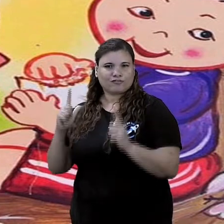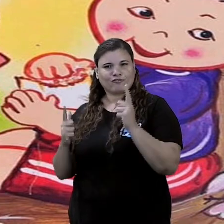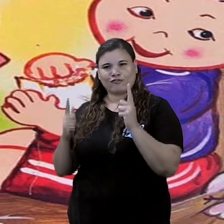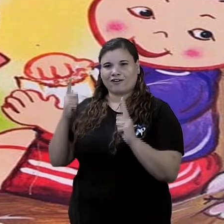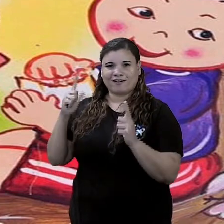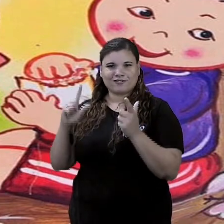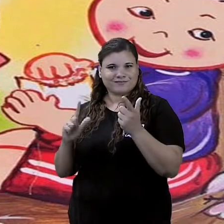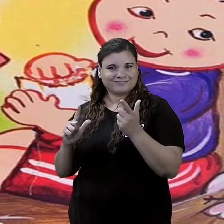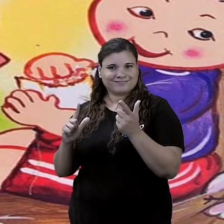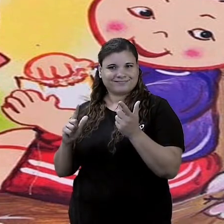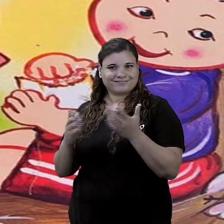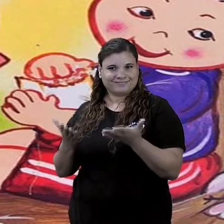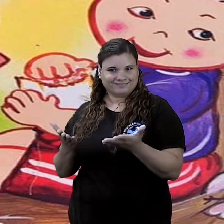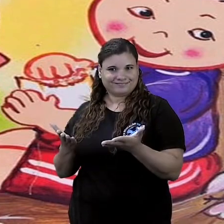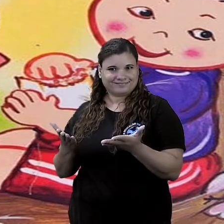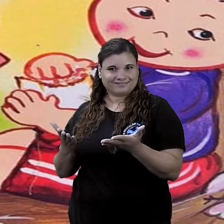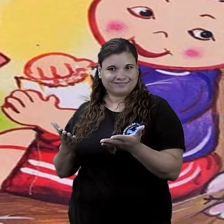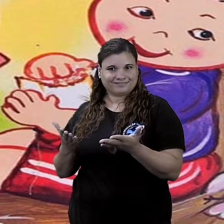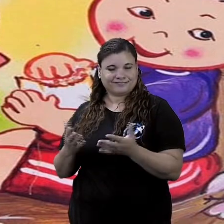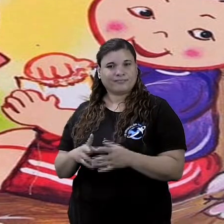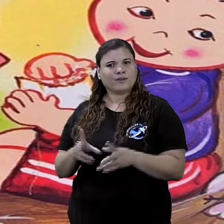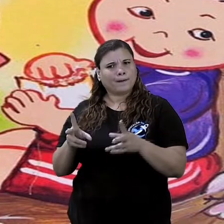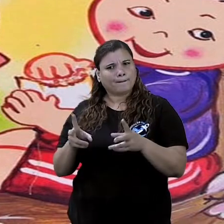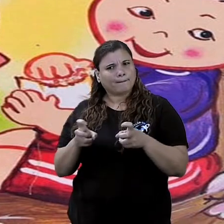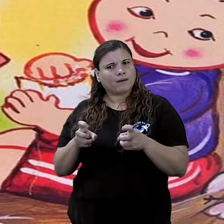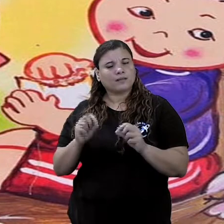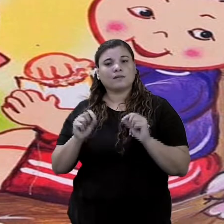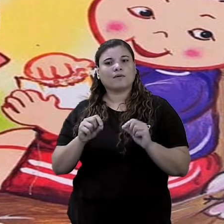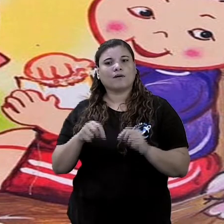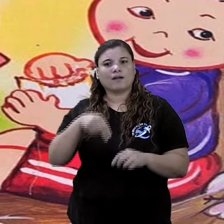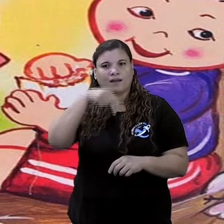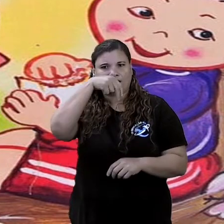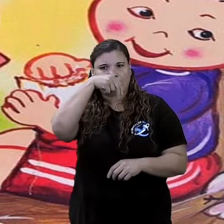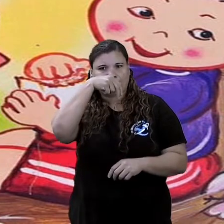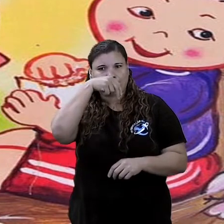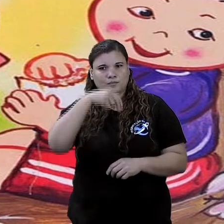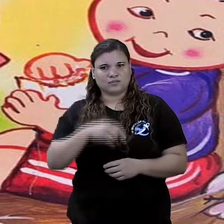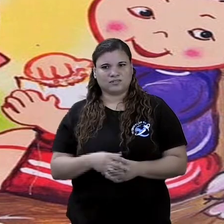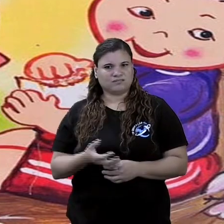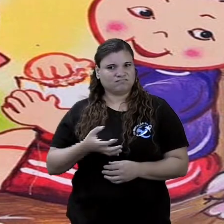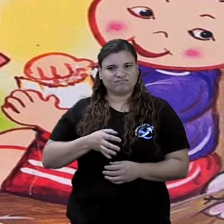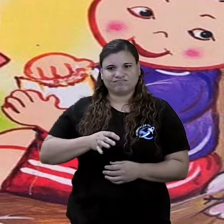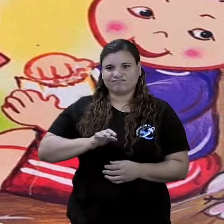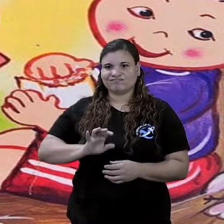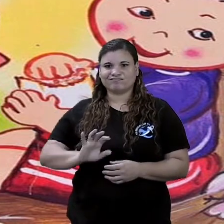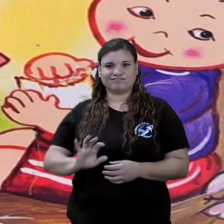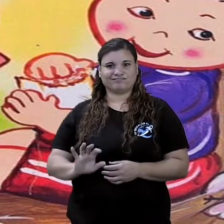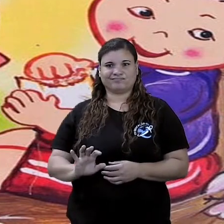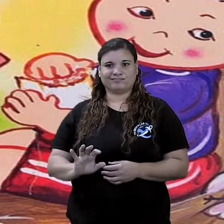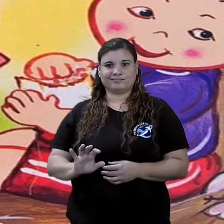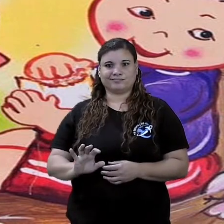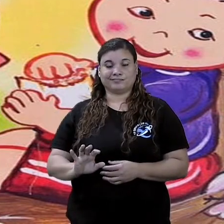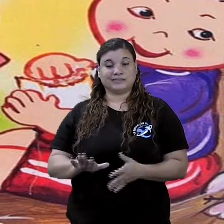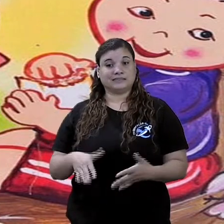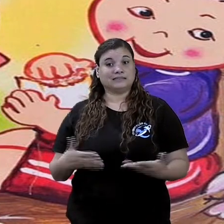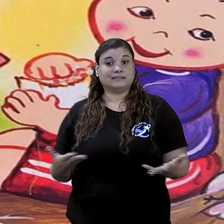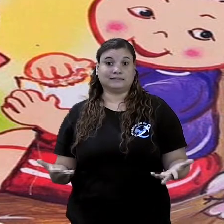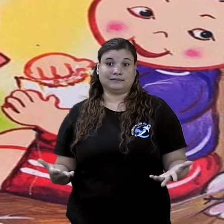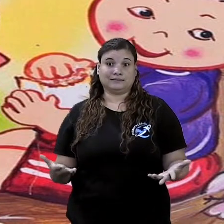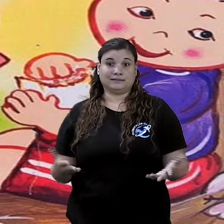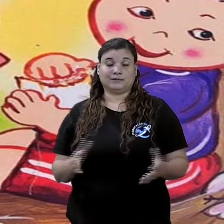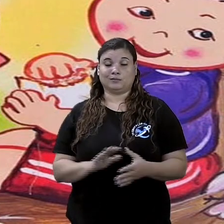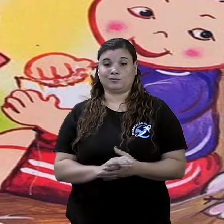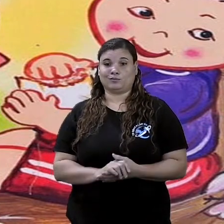ficava desconfortável com os apelidos? Então, a partir do momento que você dá um apelido para um amigo